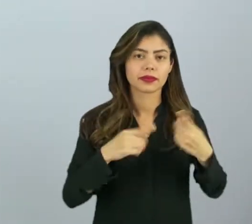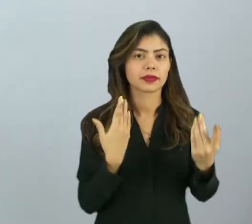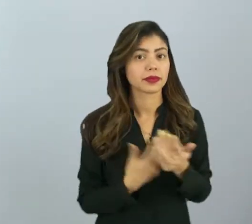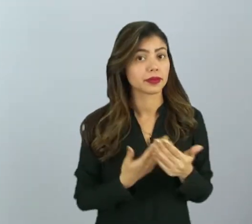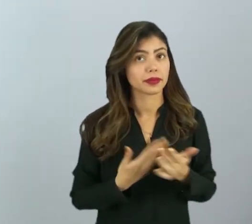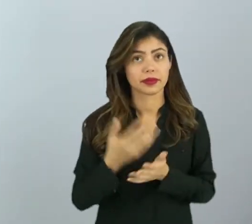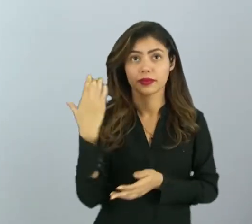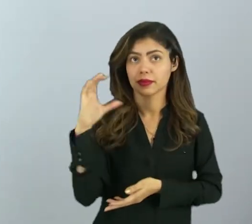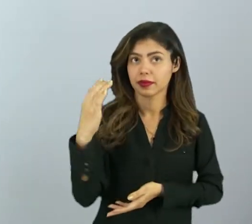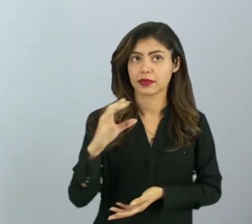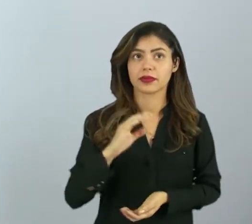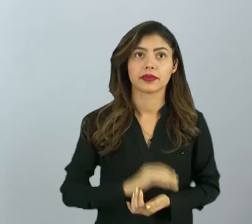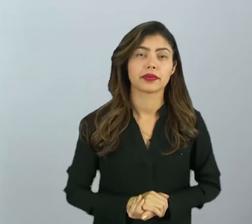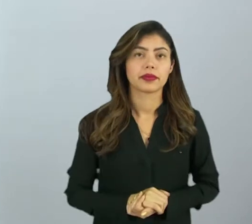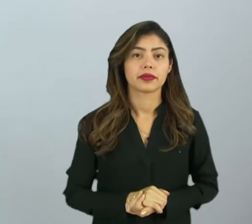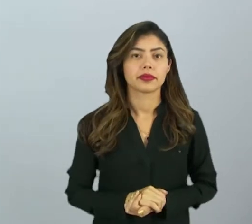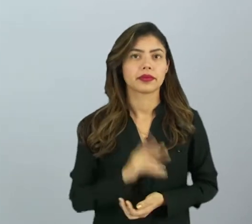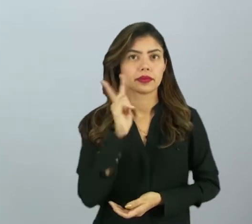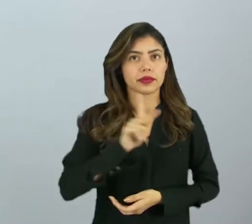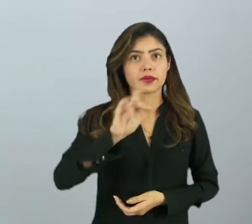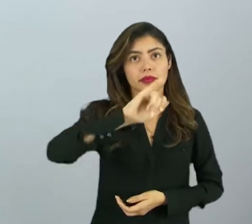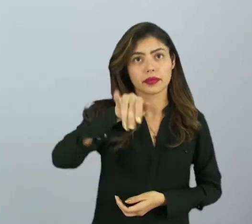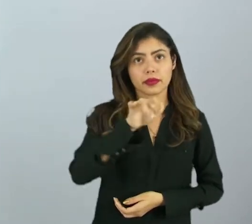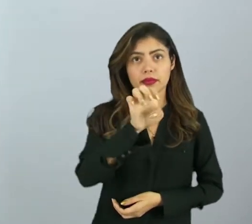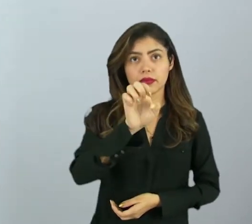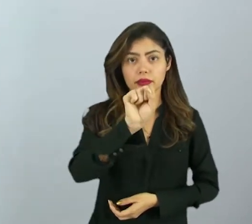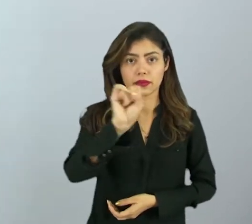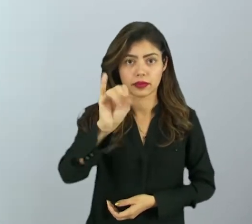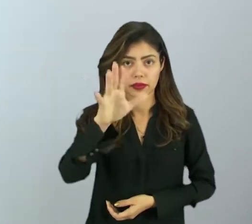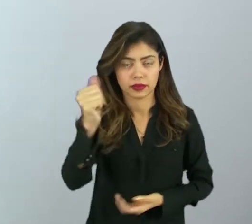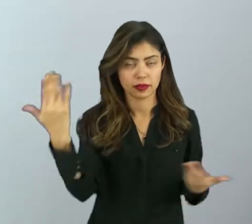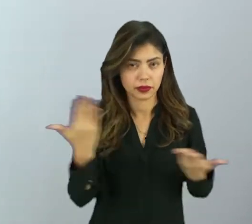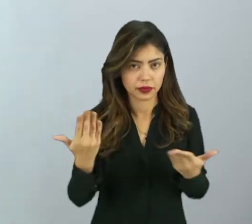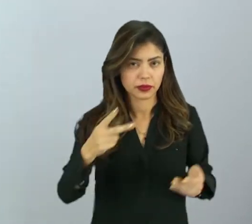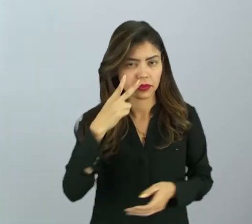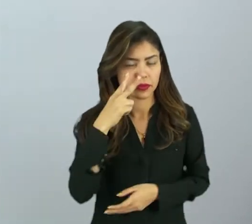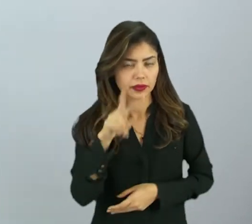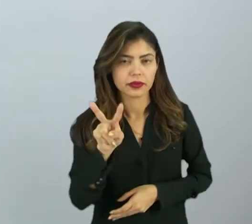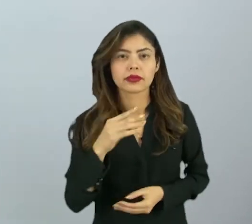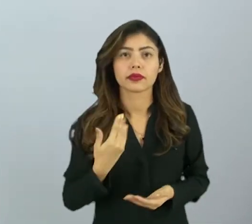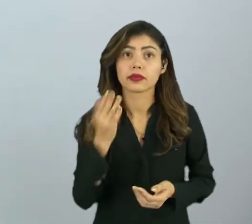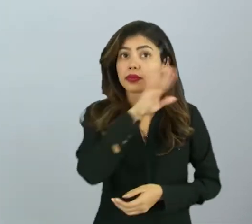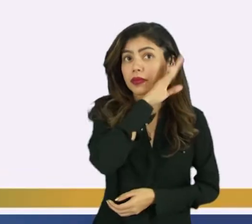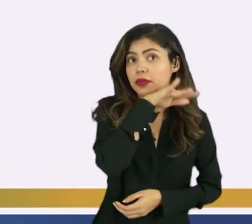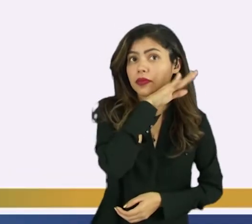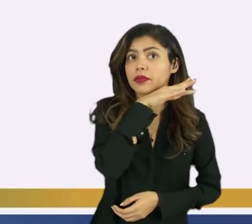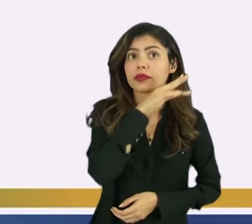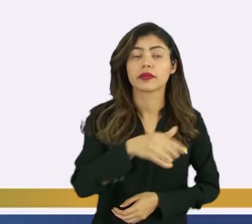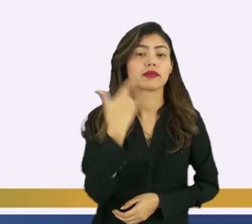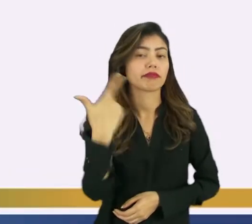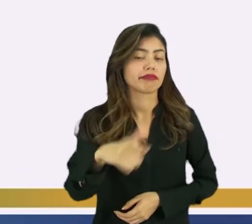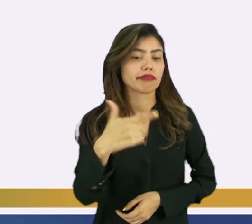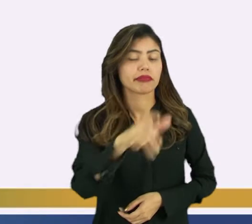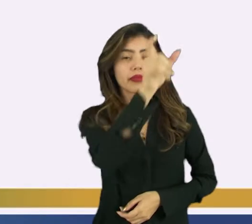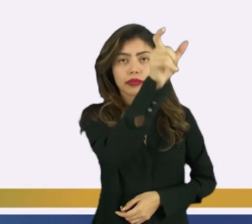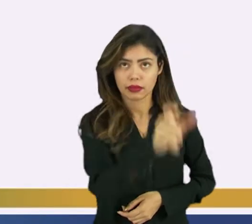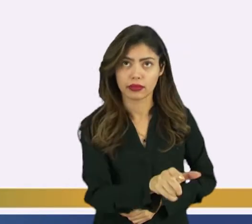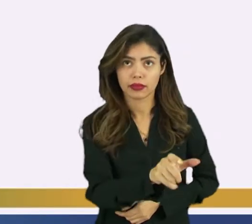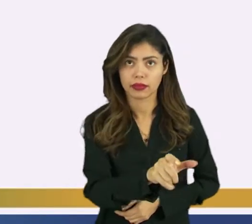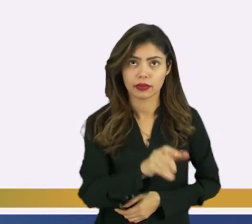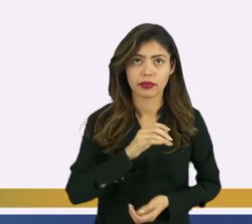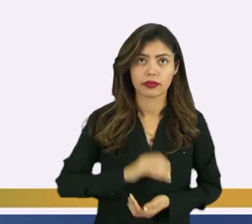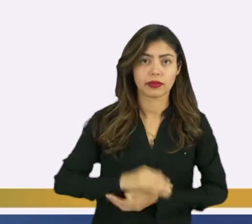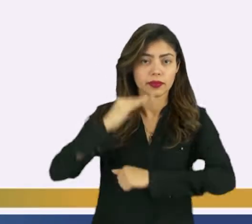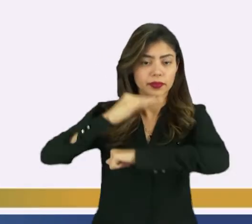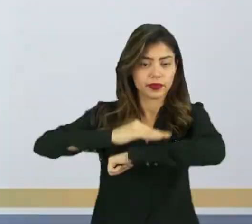Bem-vindos a mais uma aula de ciências. Eu sou a professora Jéssica. Na aula de hoje nós veremos aí sobre os animais vertebrados classificados